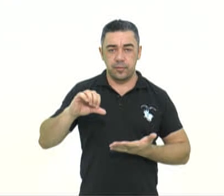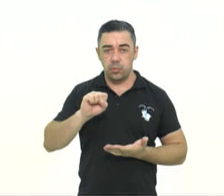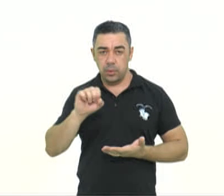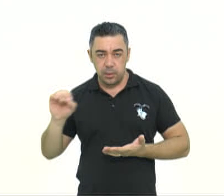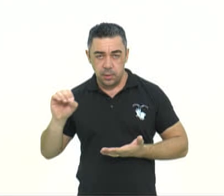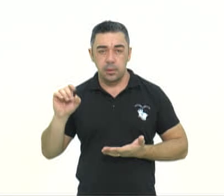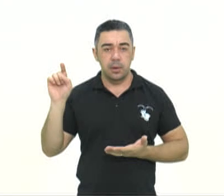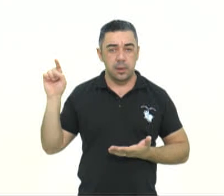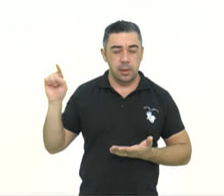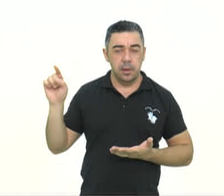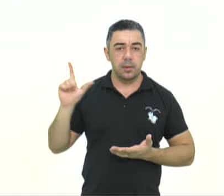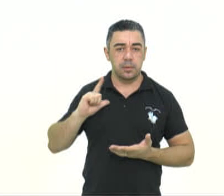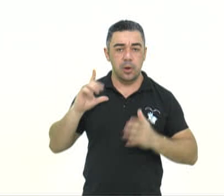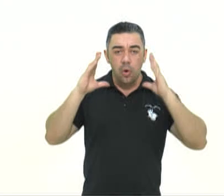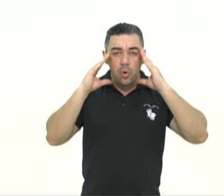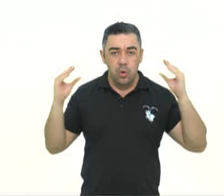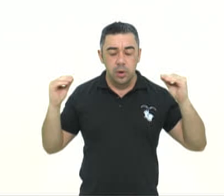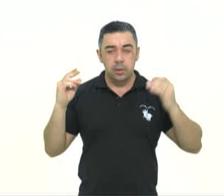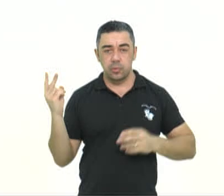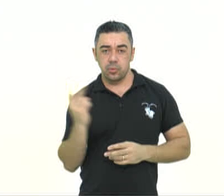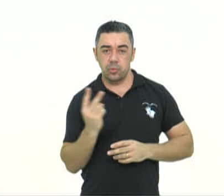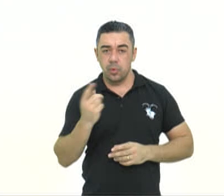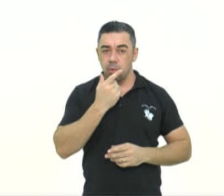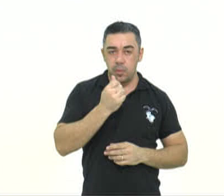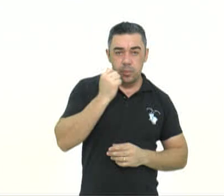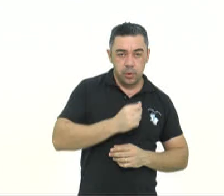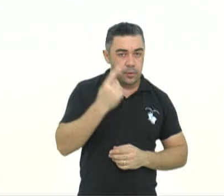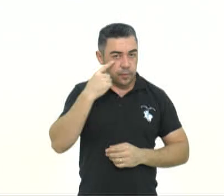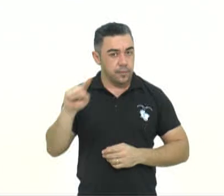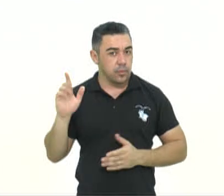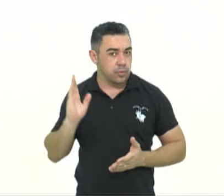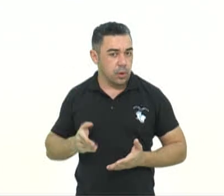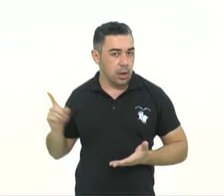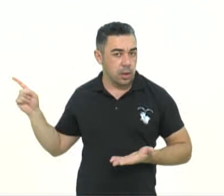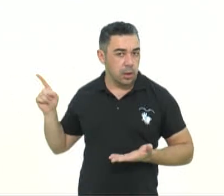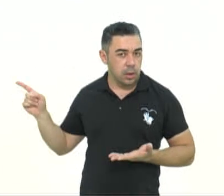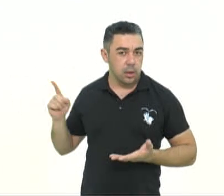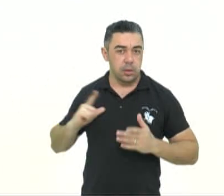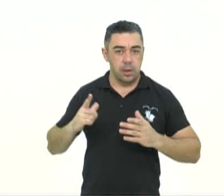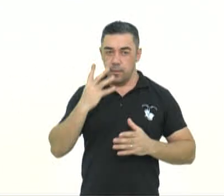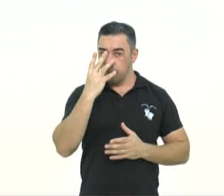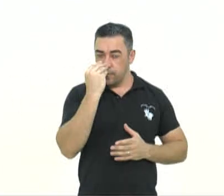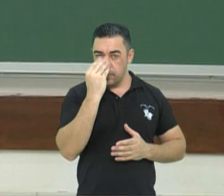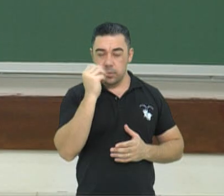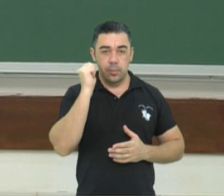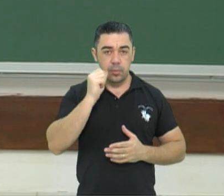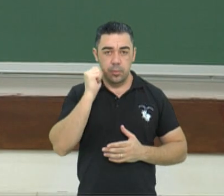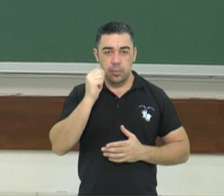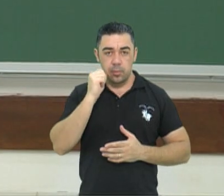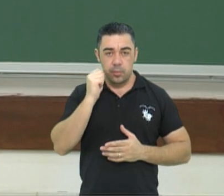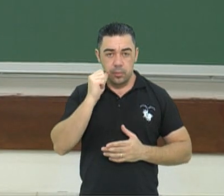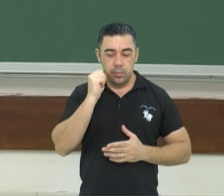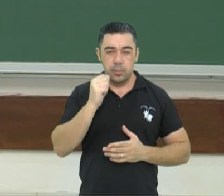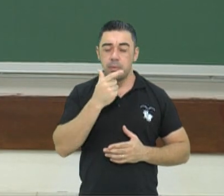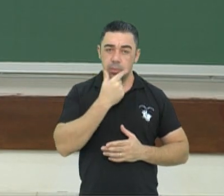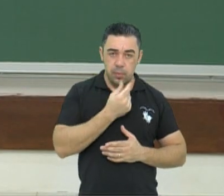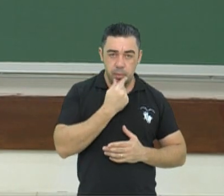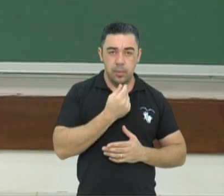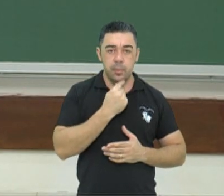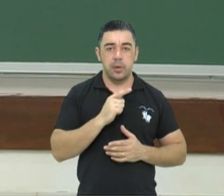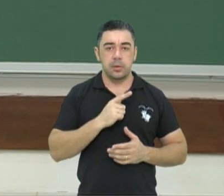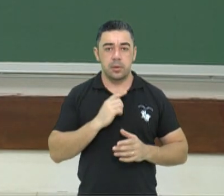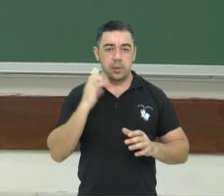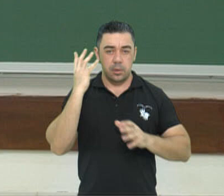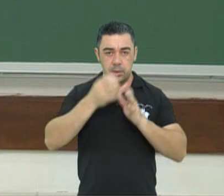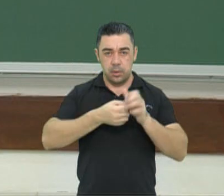Holanda, uma das performances mais famosas do casal. Com certeza vocês já viram. Na figura, ela segurando ele e ela segurando o